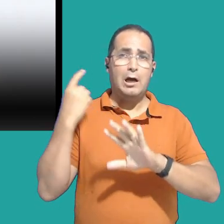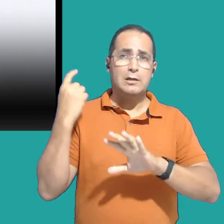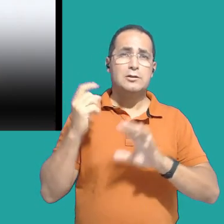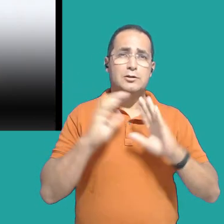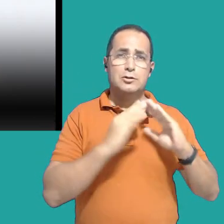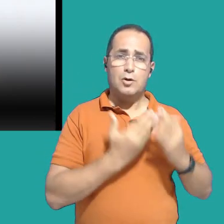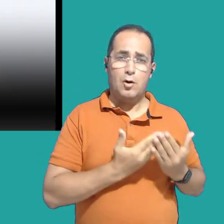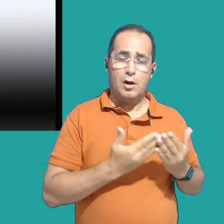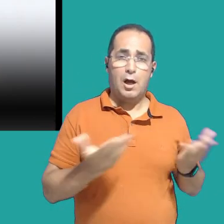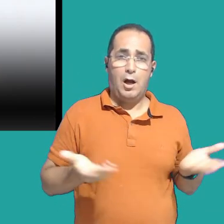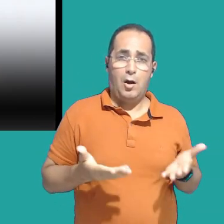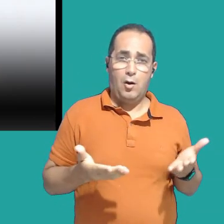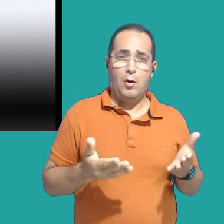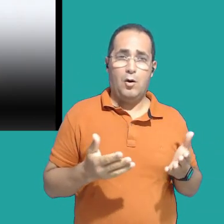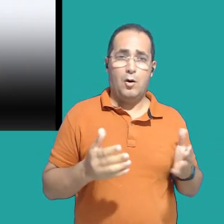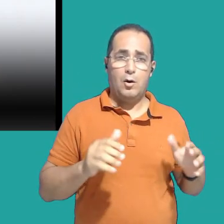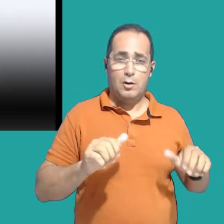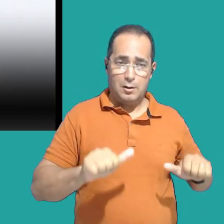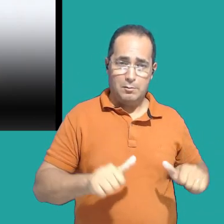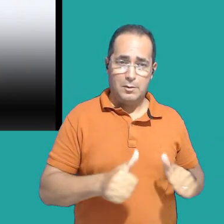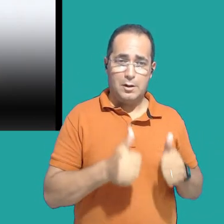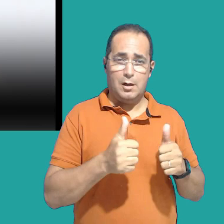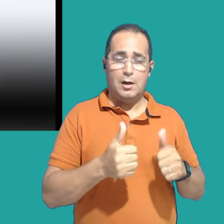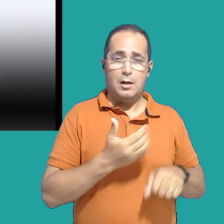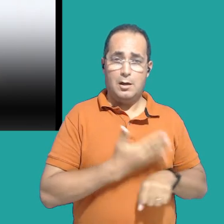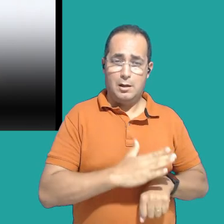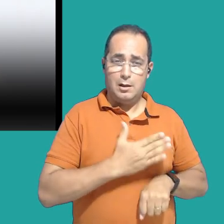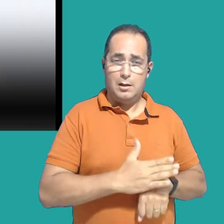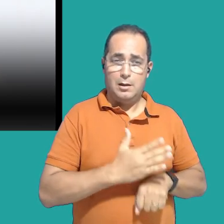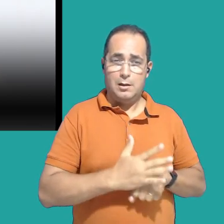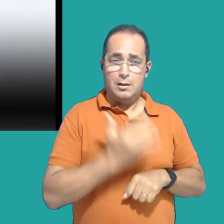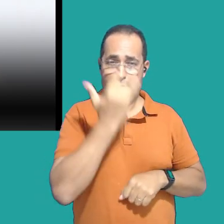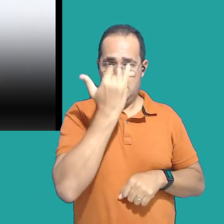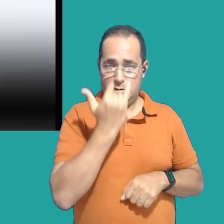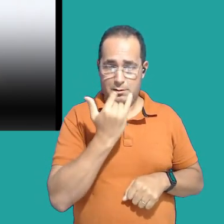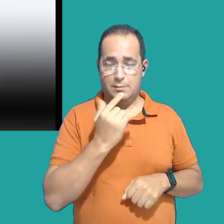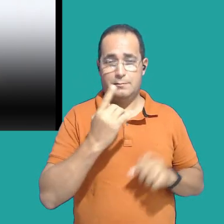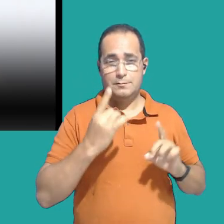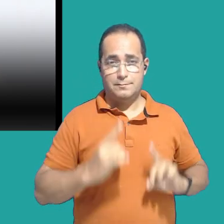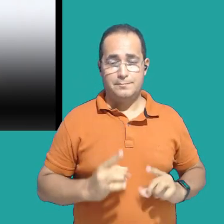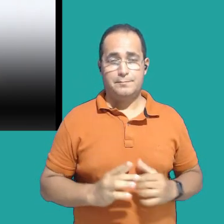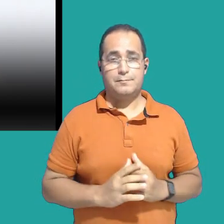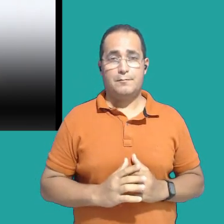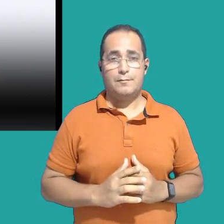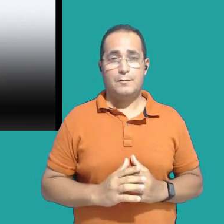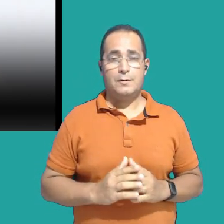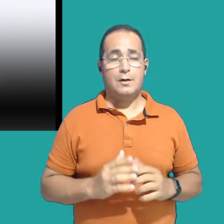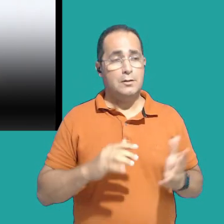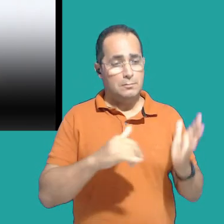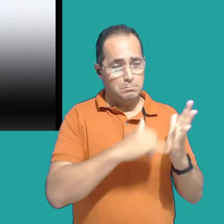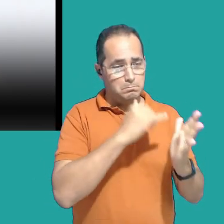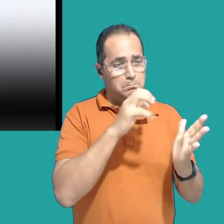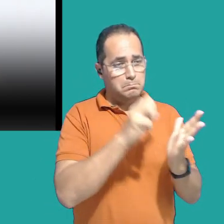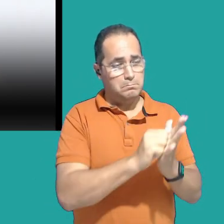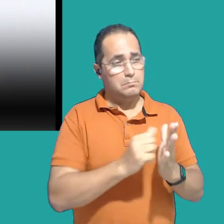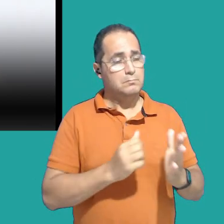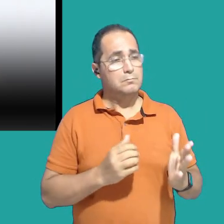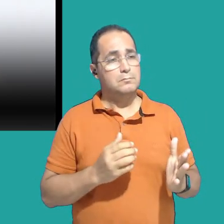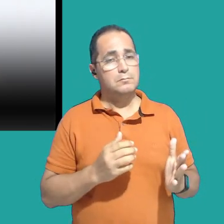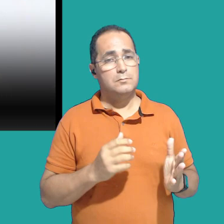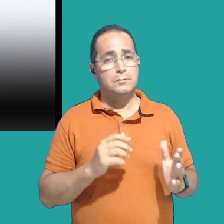uma escola, agora é para reabilitar a pessoa com deficiência. Busquei,